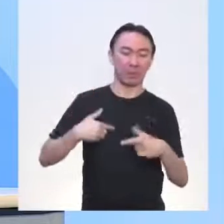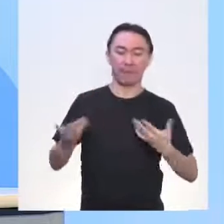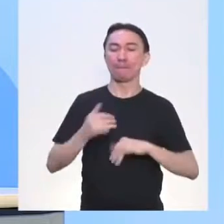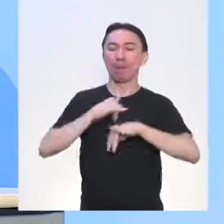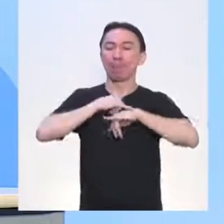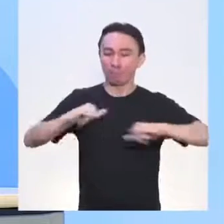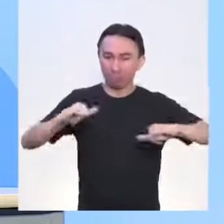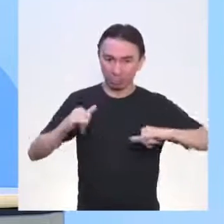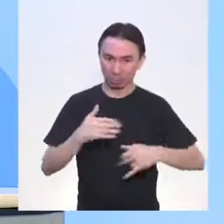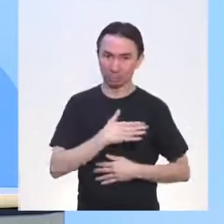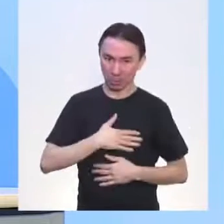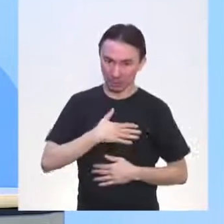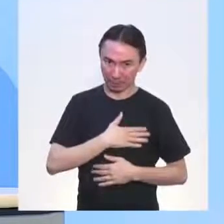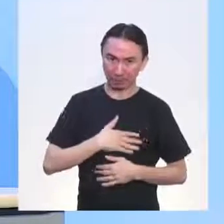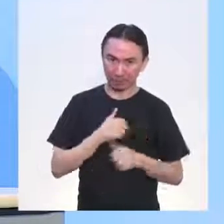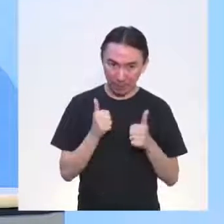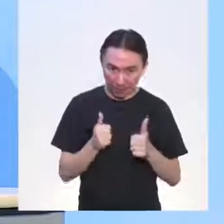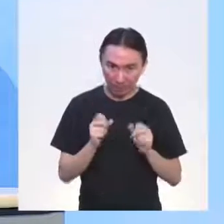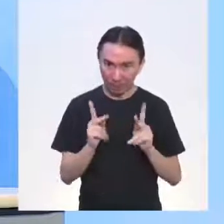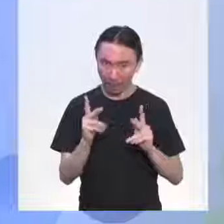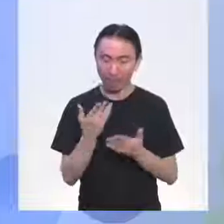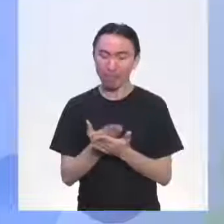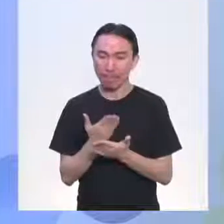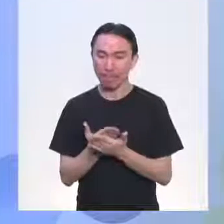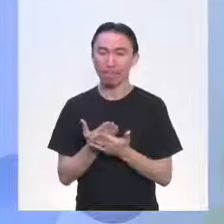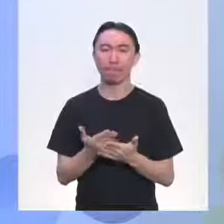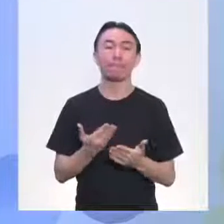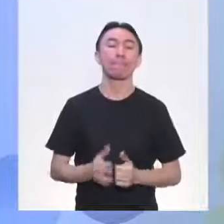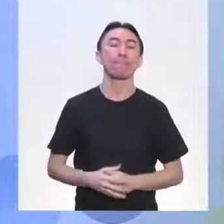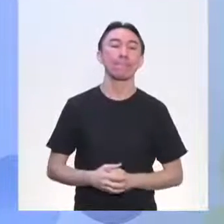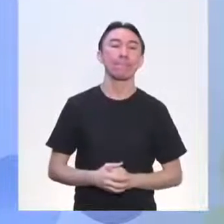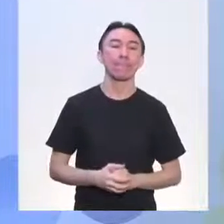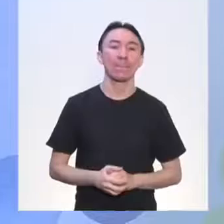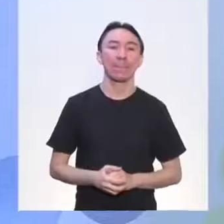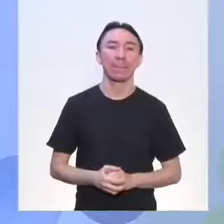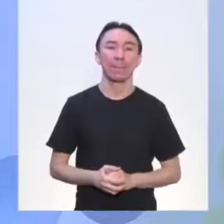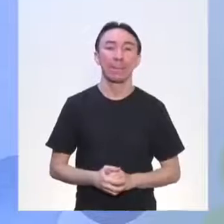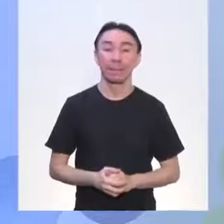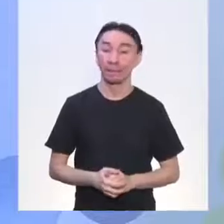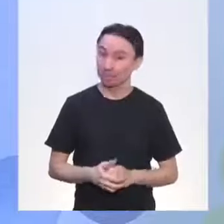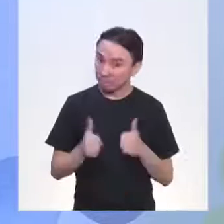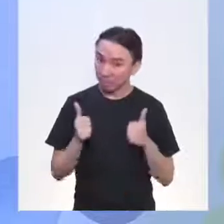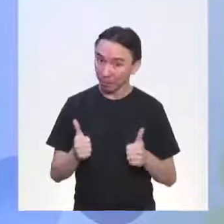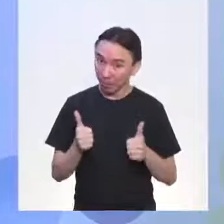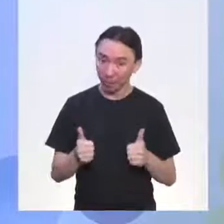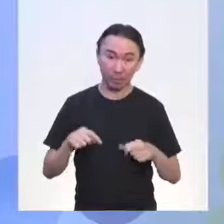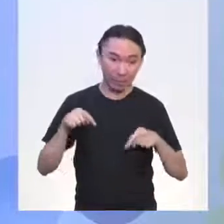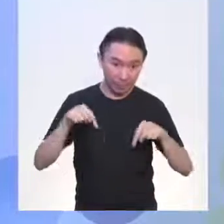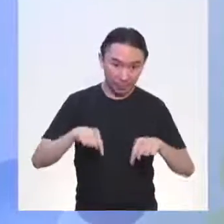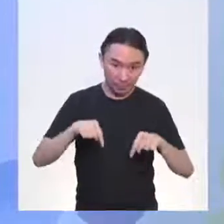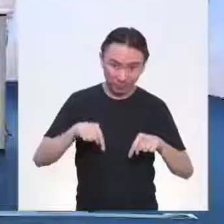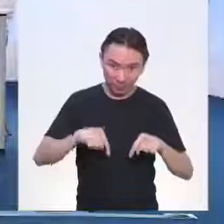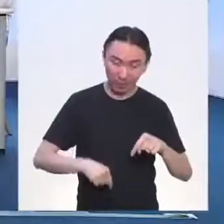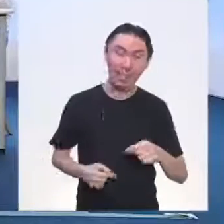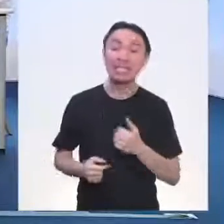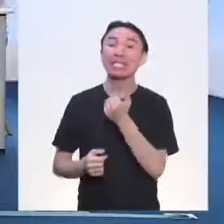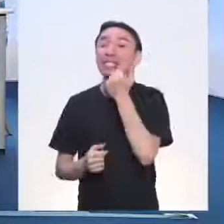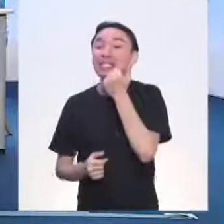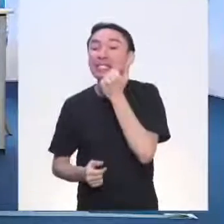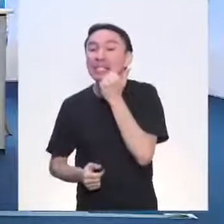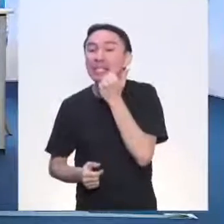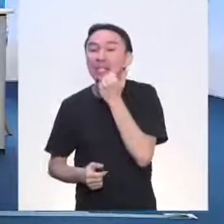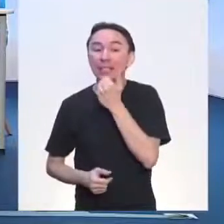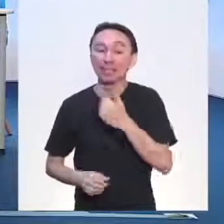teremos todos, espero, uma ótima aula. É isso aí, Joel. Hashtag ciência CMSP, né? Isso aí.